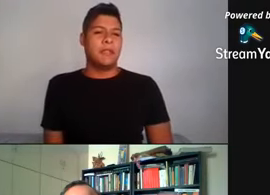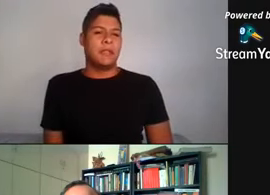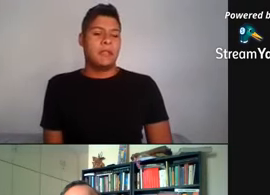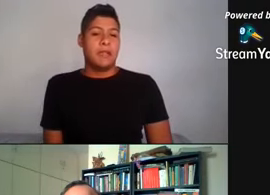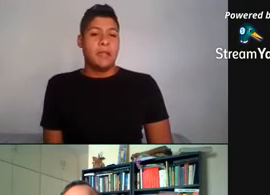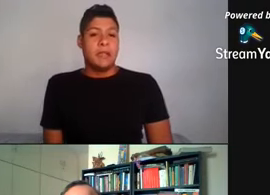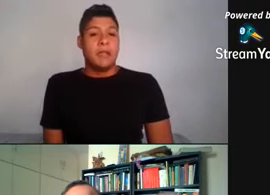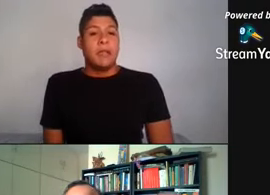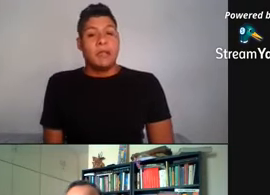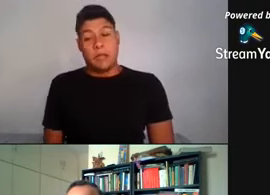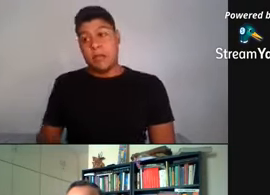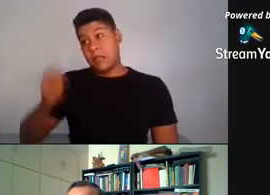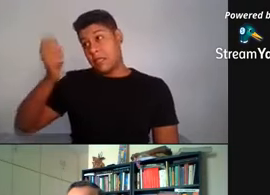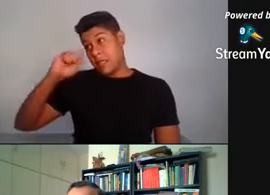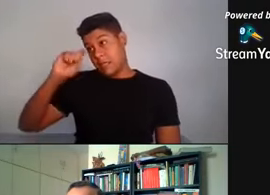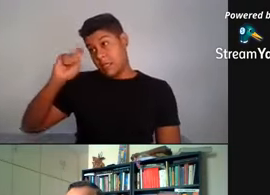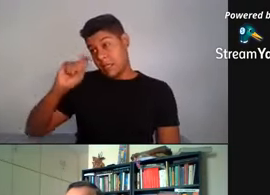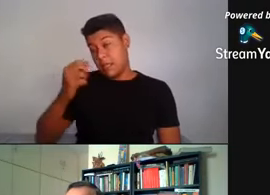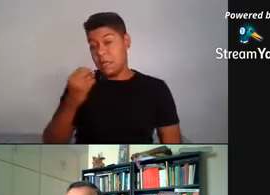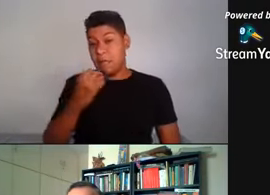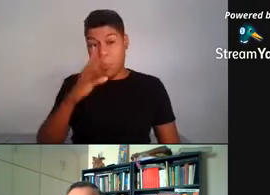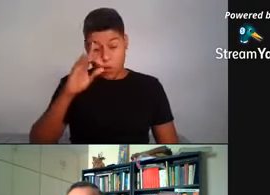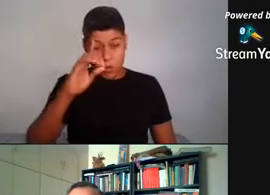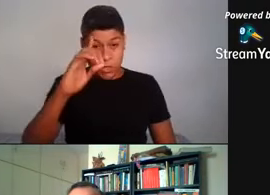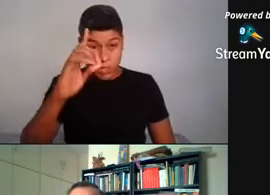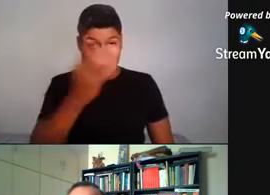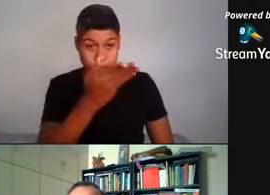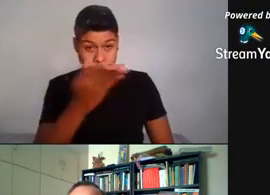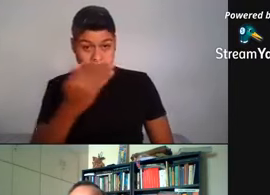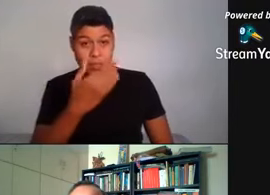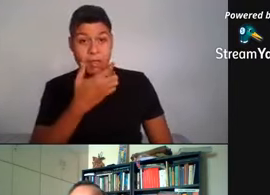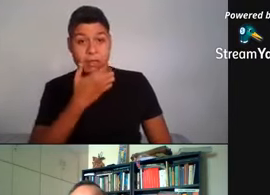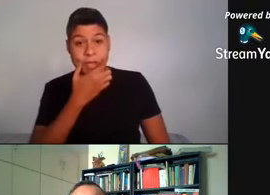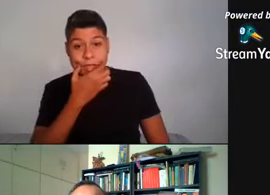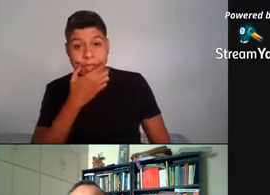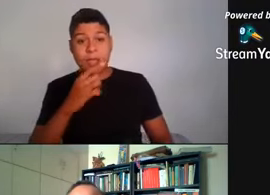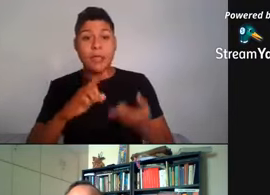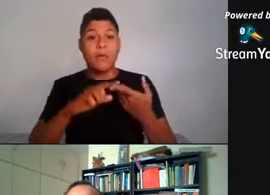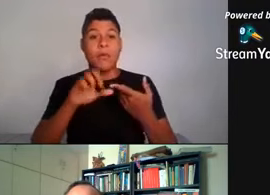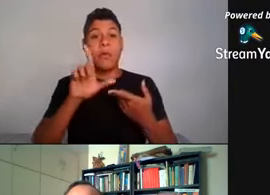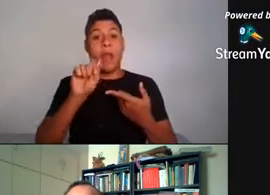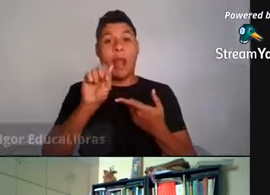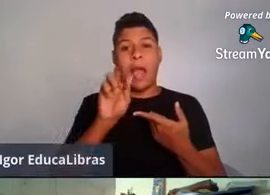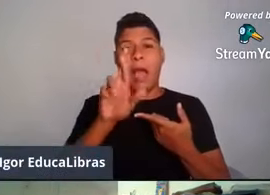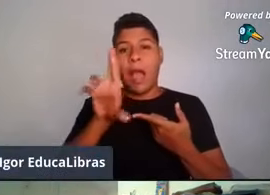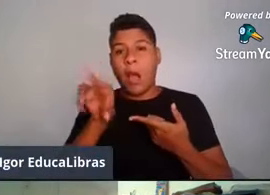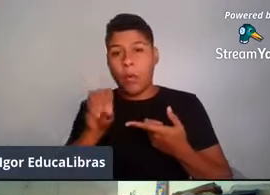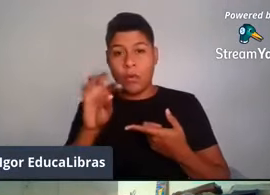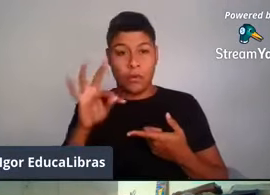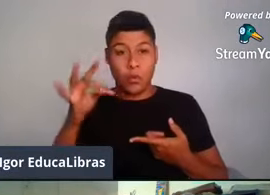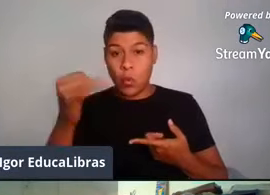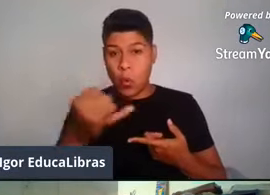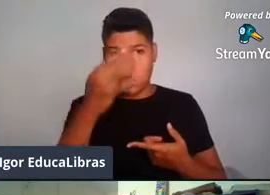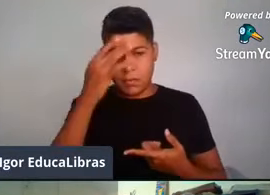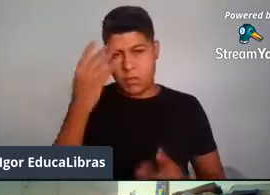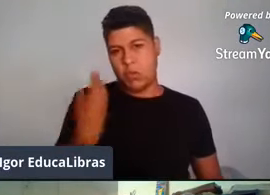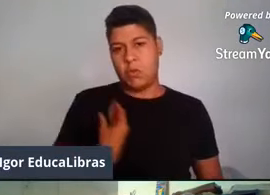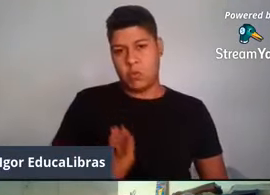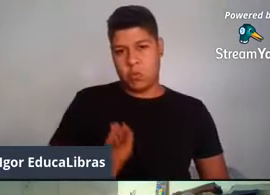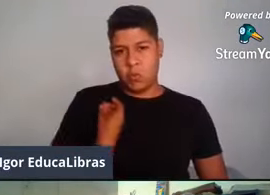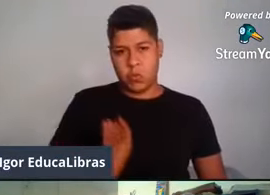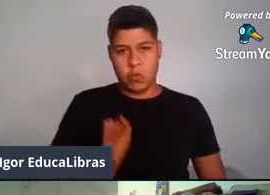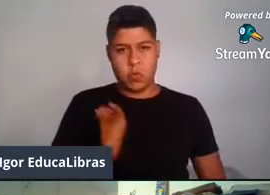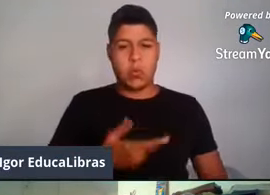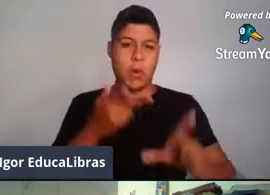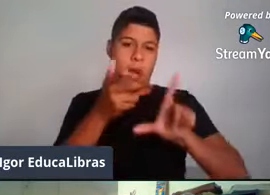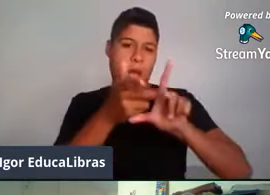Bom, Cid, primeiro bom dia a você, ao Igor, ao Dr. Lauro e a todas as pessoas que estão acompanhando as lives, né, todos